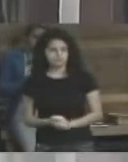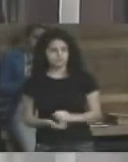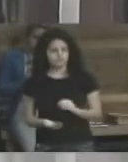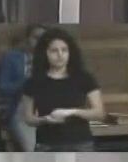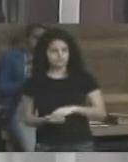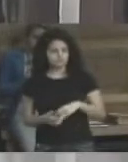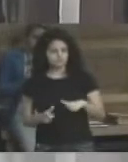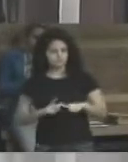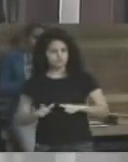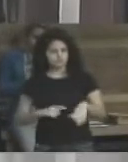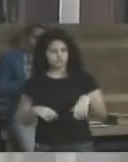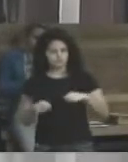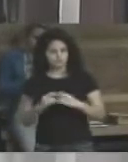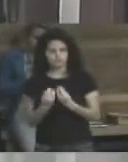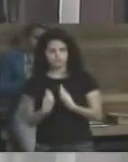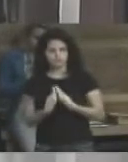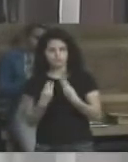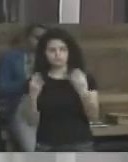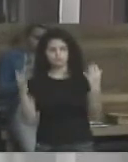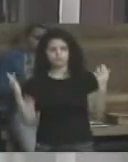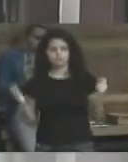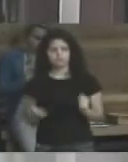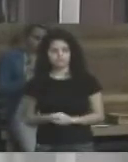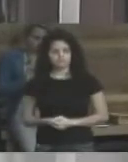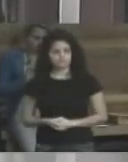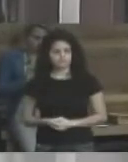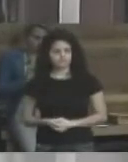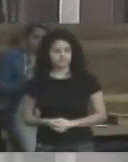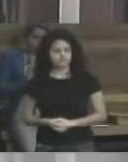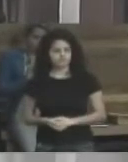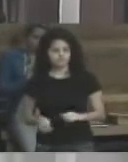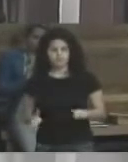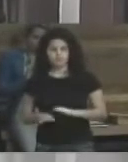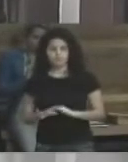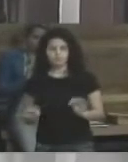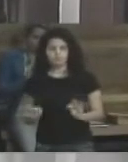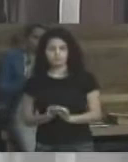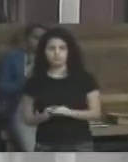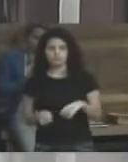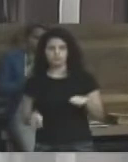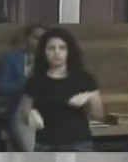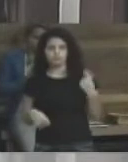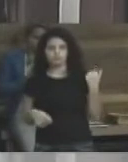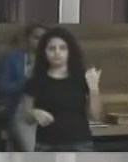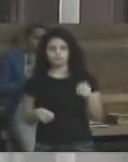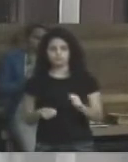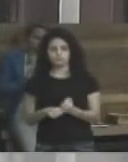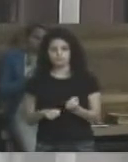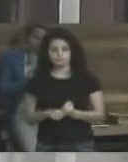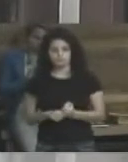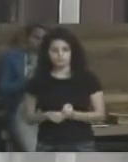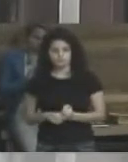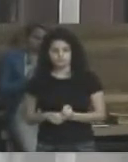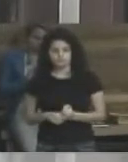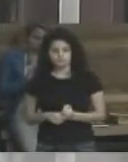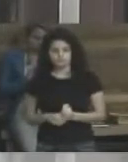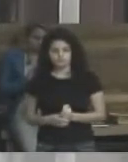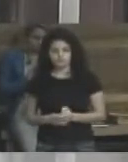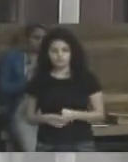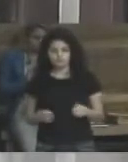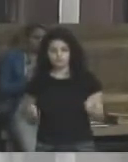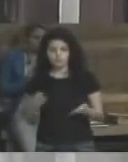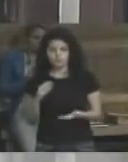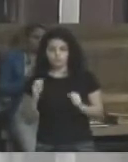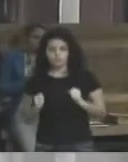Brasfels. Finalizando sua última obra, o estaleiro, que hoje tem 2.800 empregados, poderá iniciar